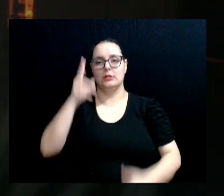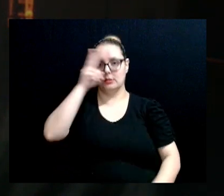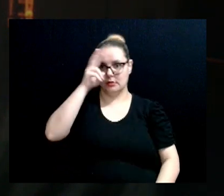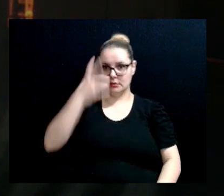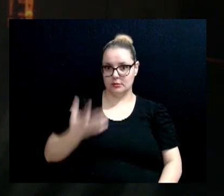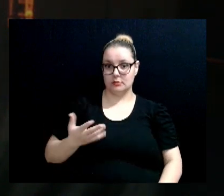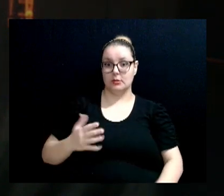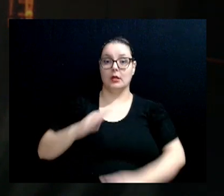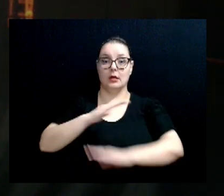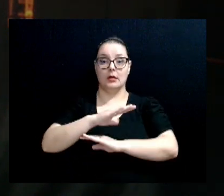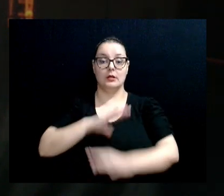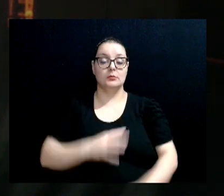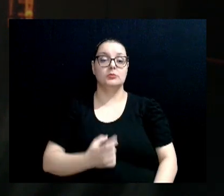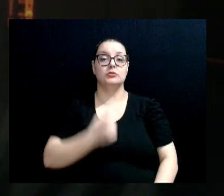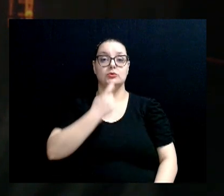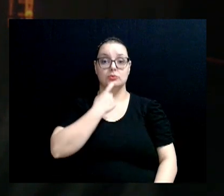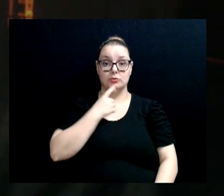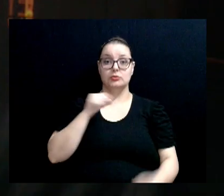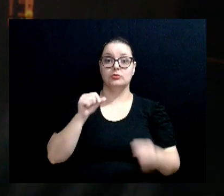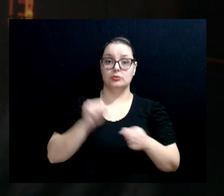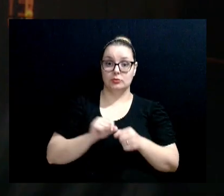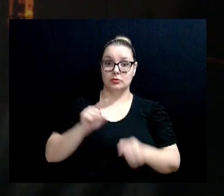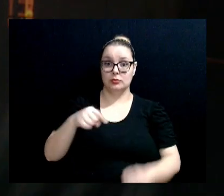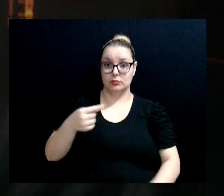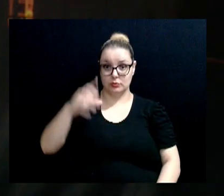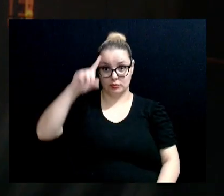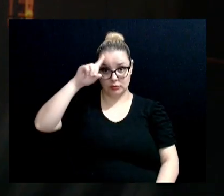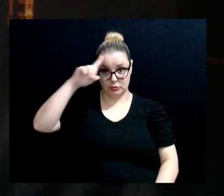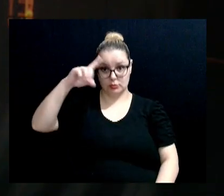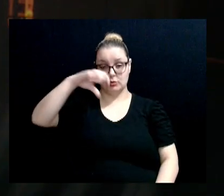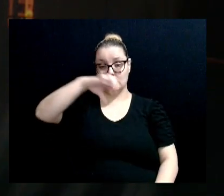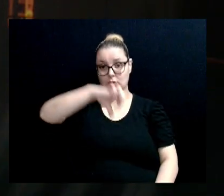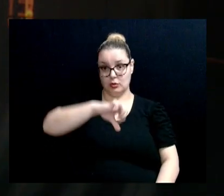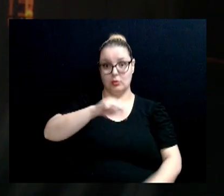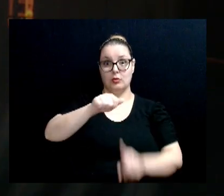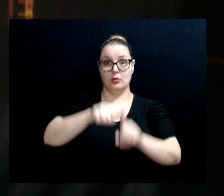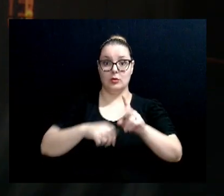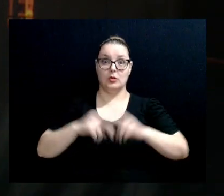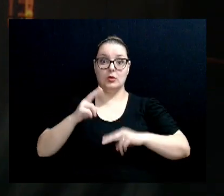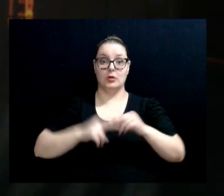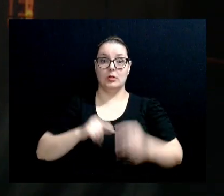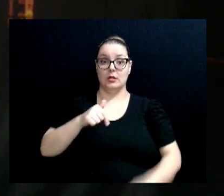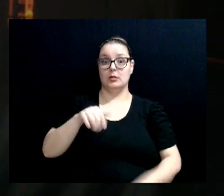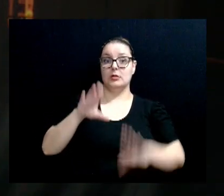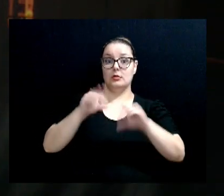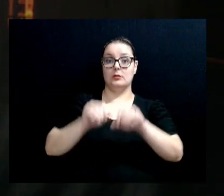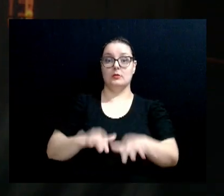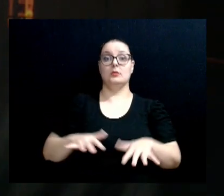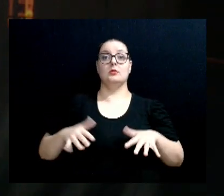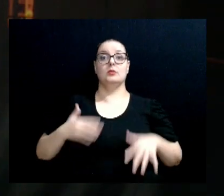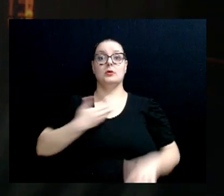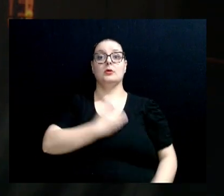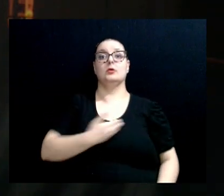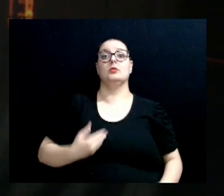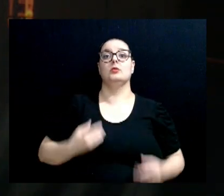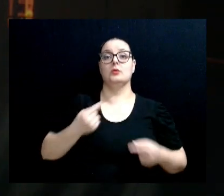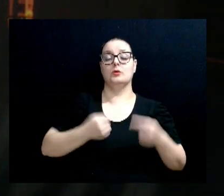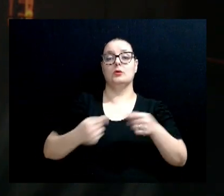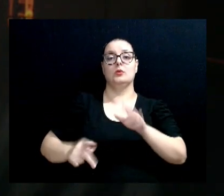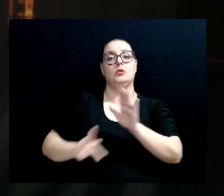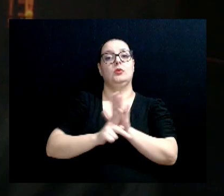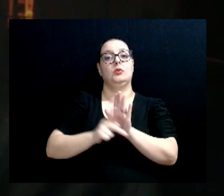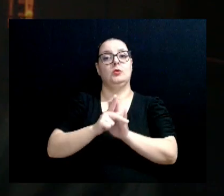Campinas realiza no próximo dia 9 de junho, às 7 da noite, audiência pública para debater o projeto de